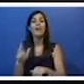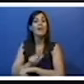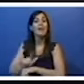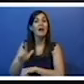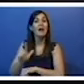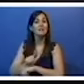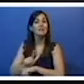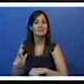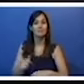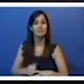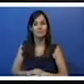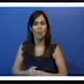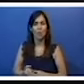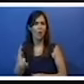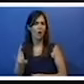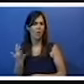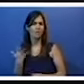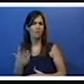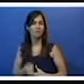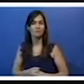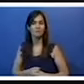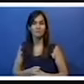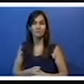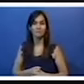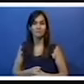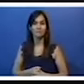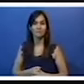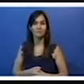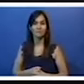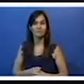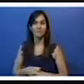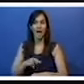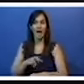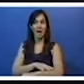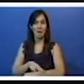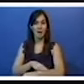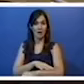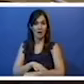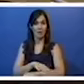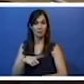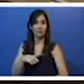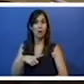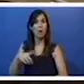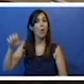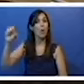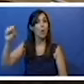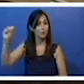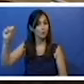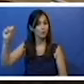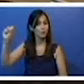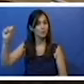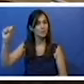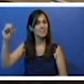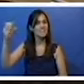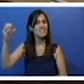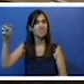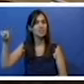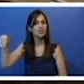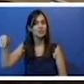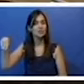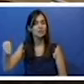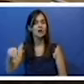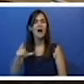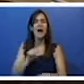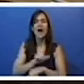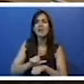Olha lá a Lilás a marrom ela mede 8 centímetros a lê-las